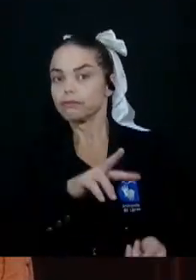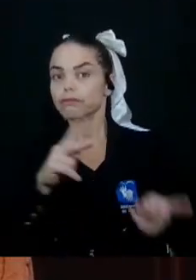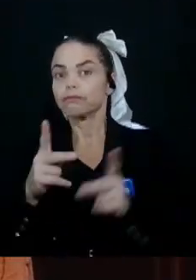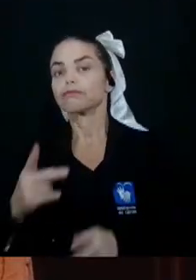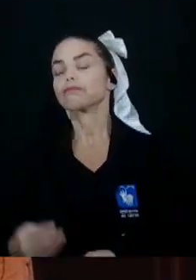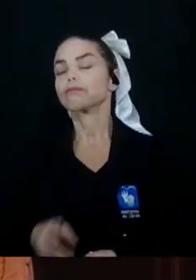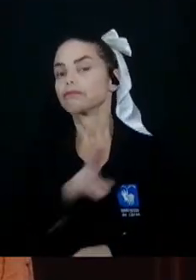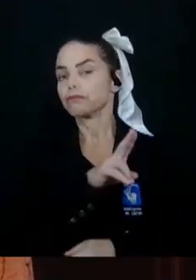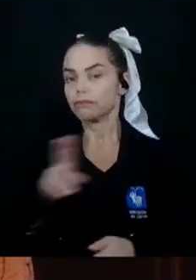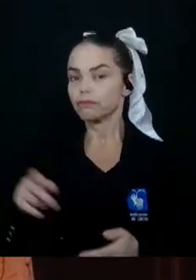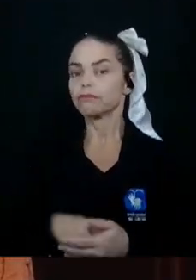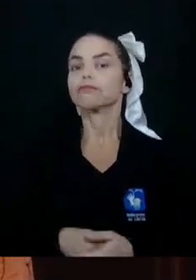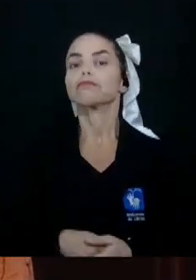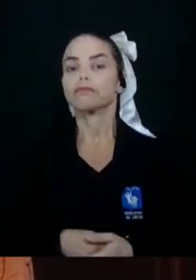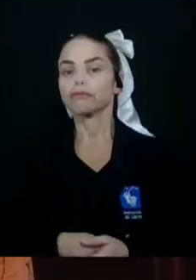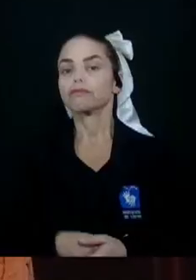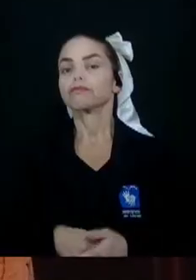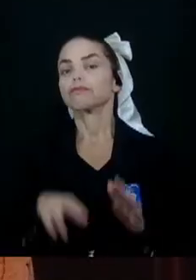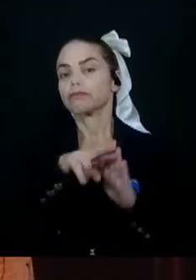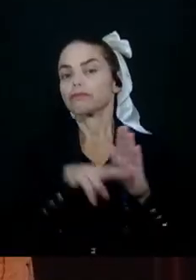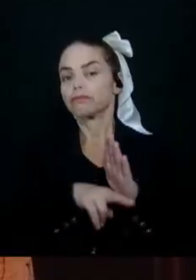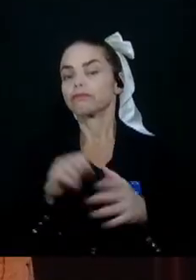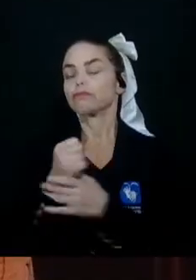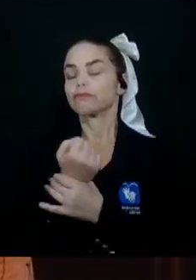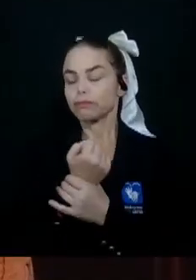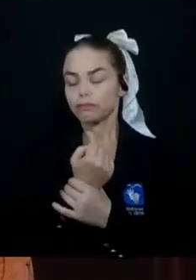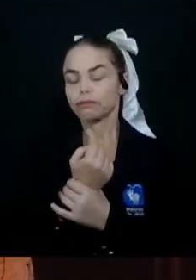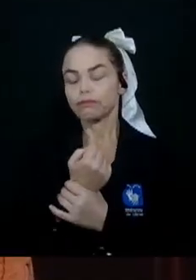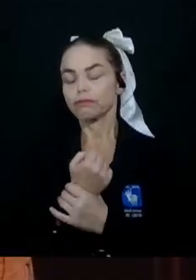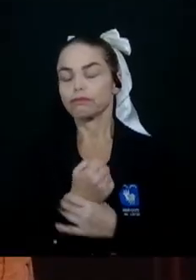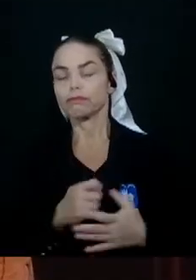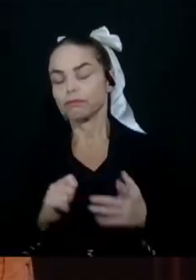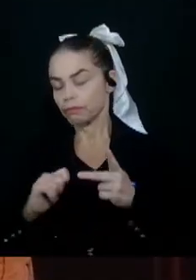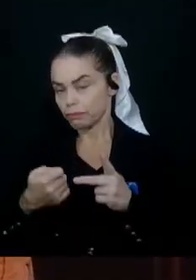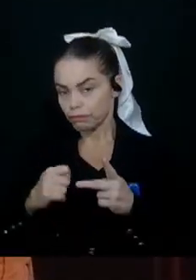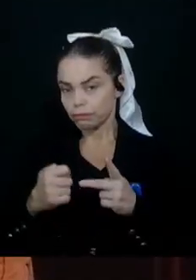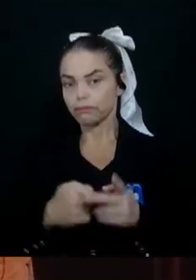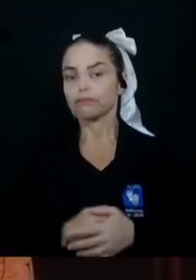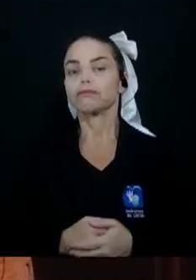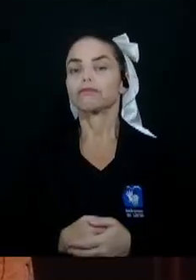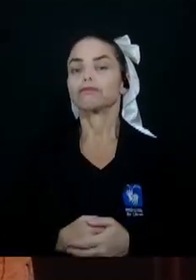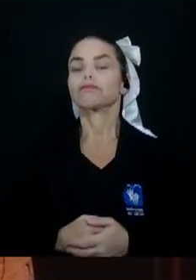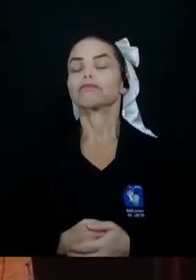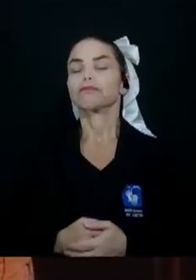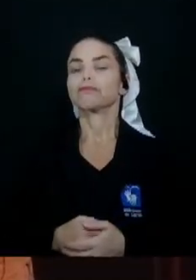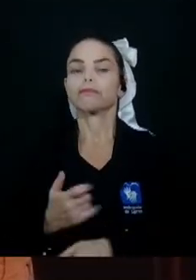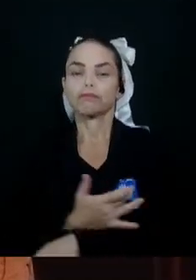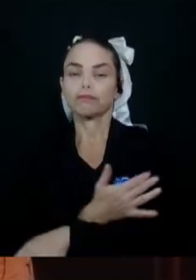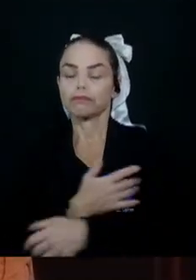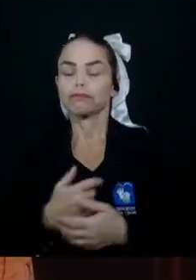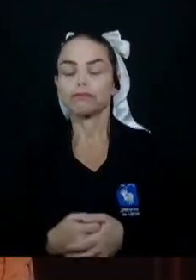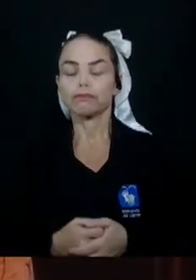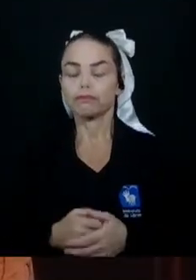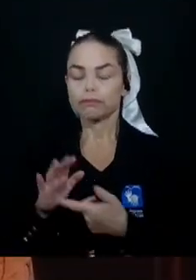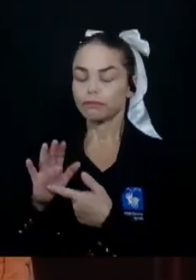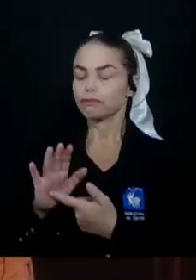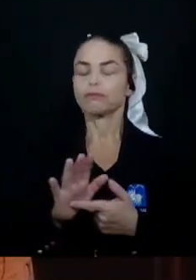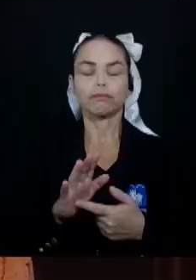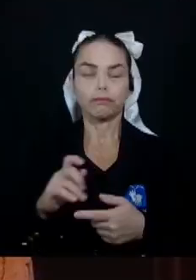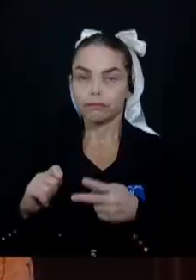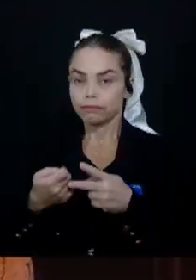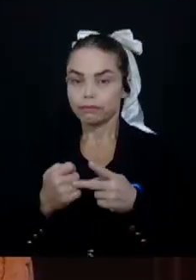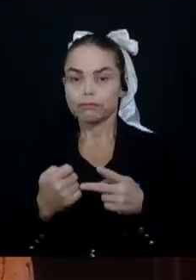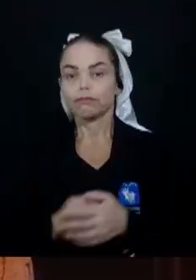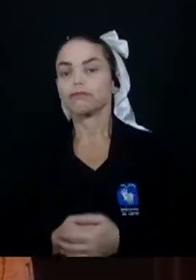tenha esses critérios de segurança para não fazer o Pix assim na emoção, né? Emocionada fazer um Pix e aí